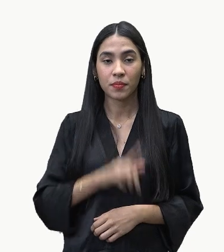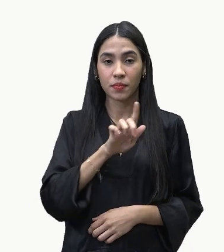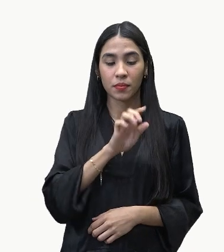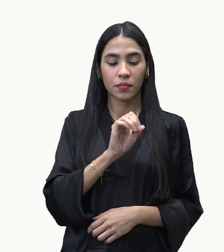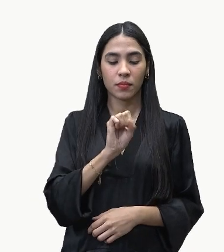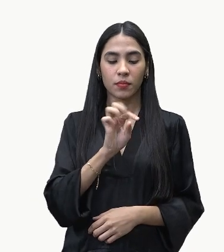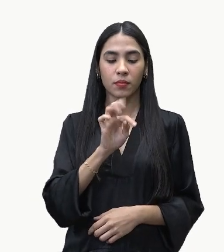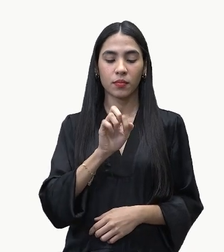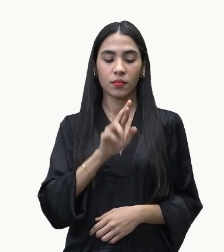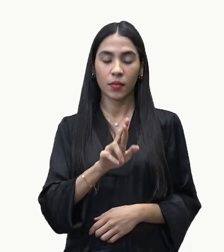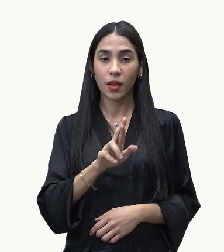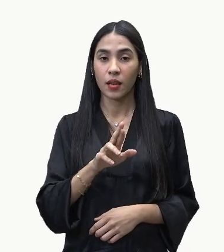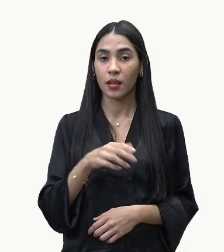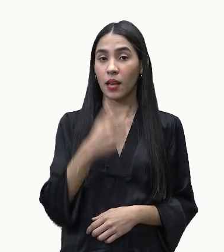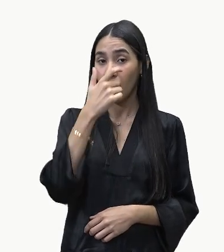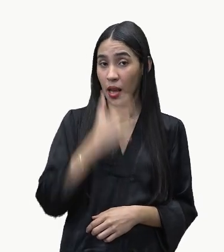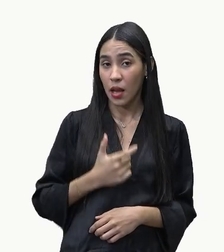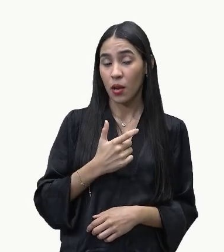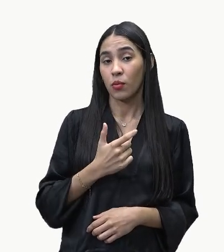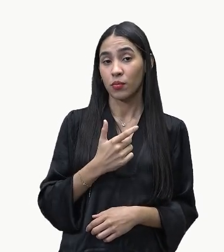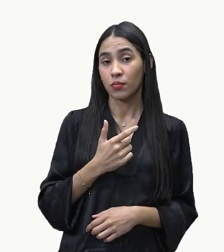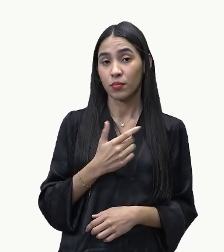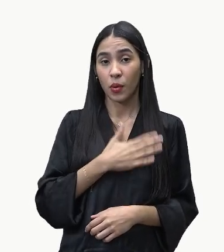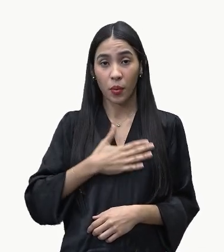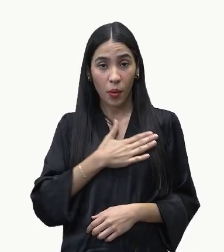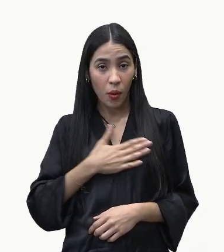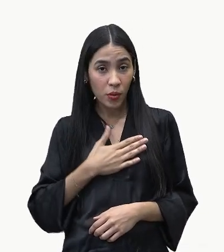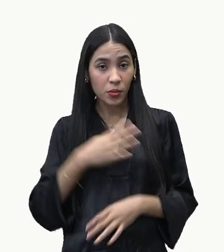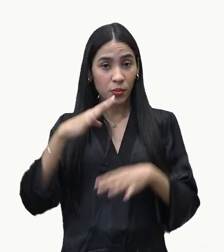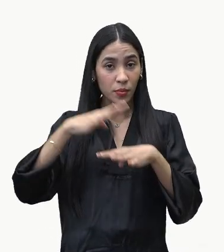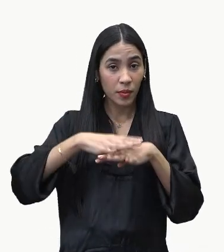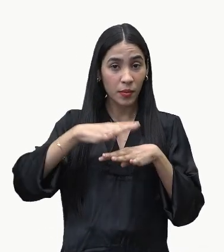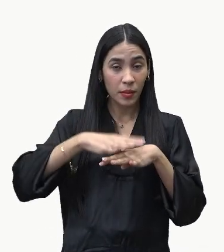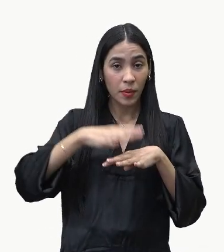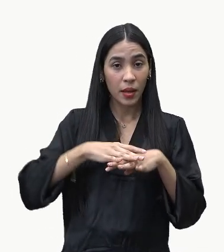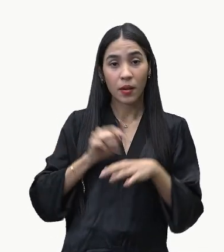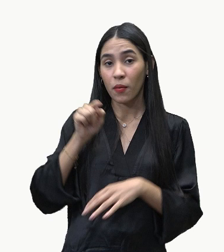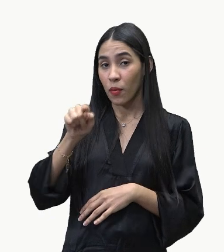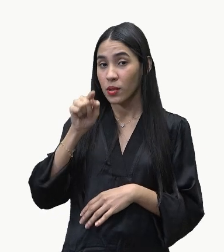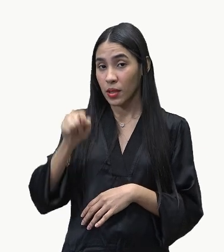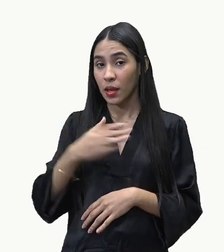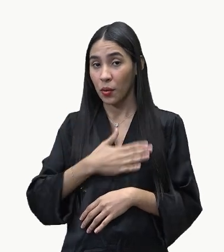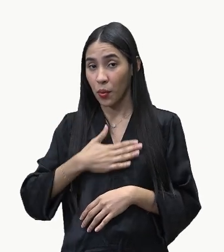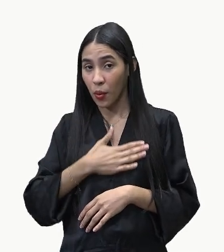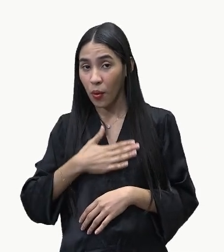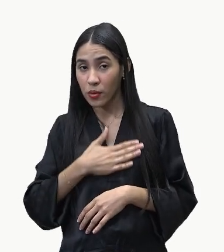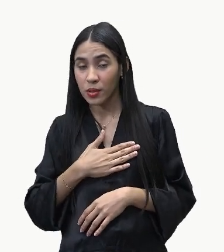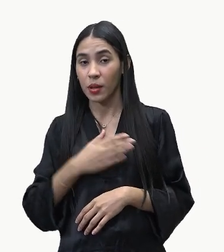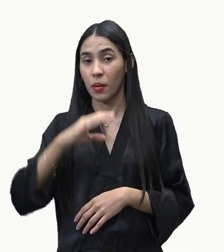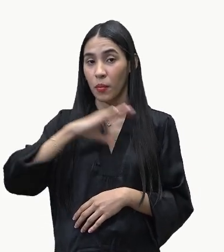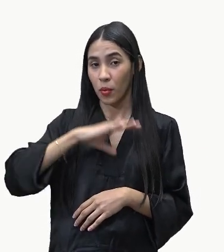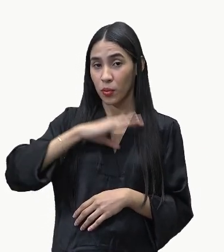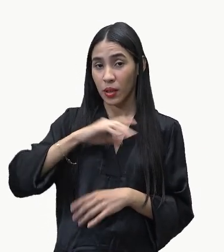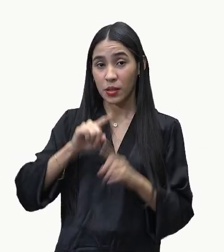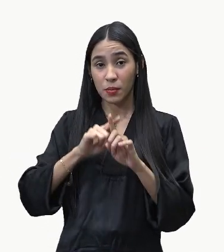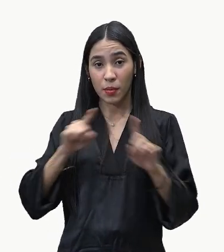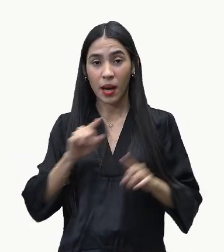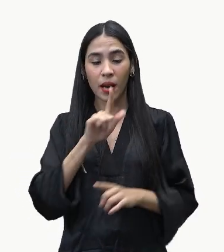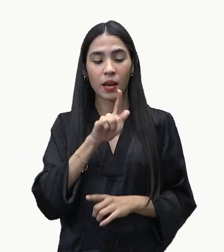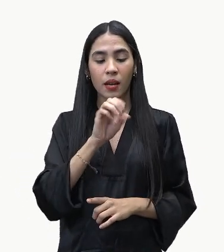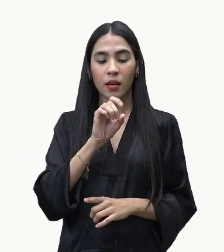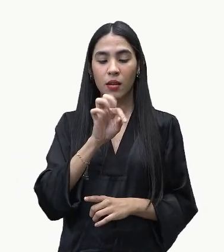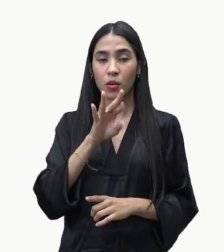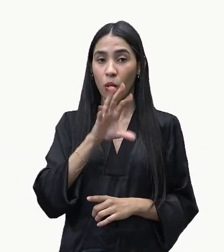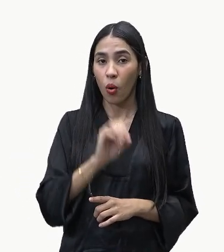verbo gostar. Eu gosto de matemática, você gosta de português, mas eu não repeti essa informação aí.